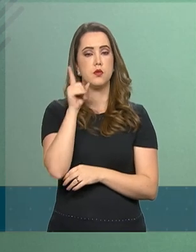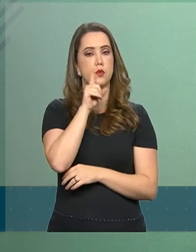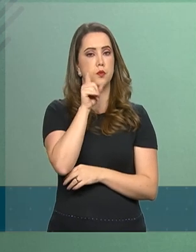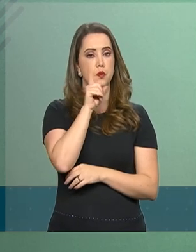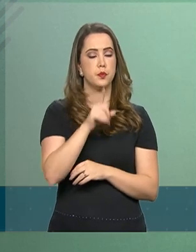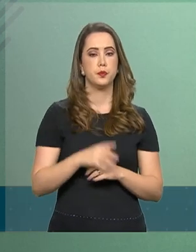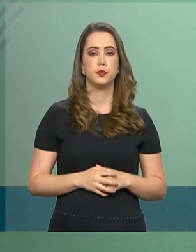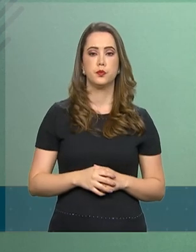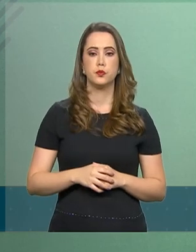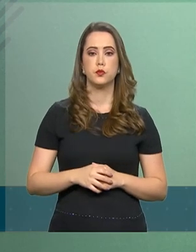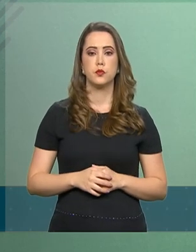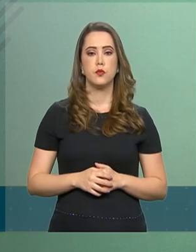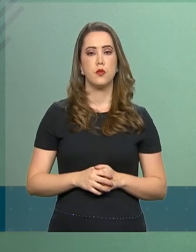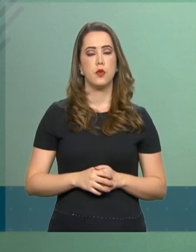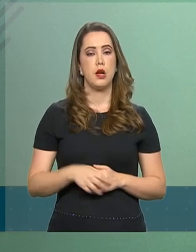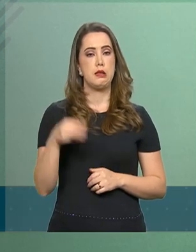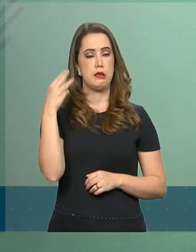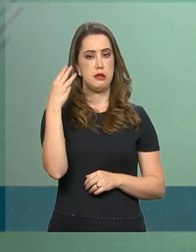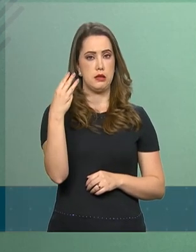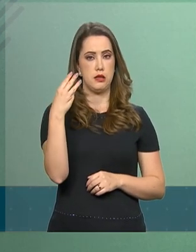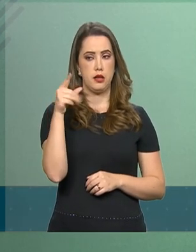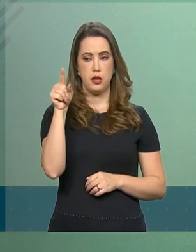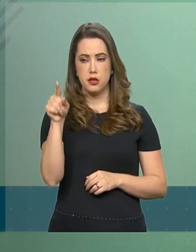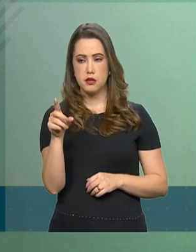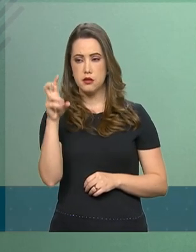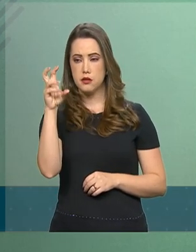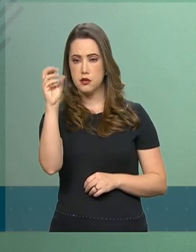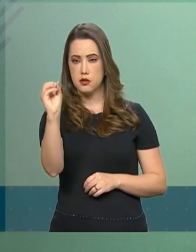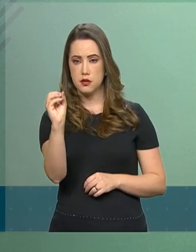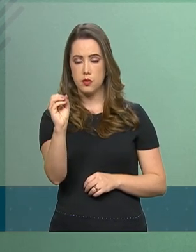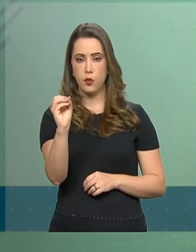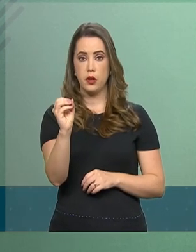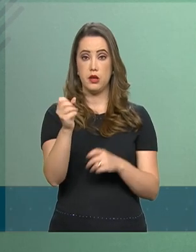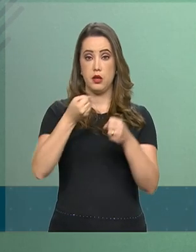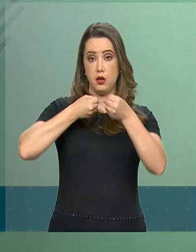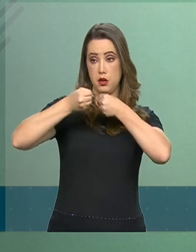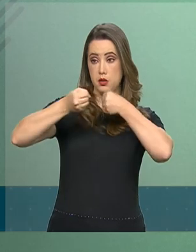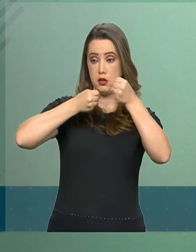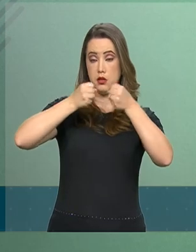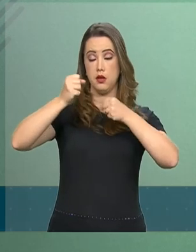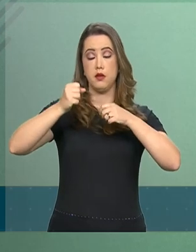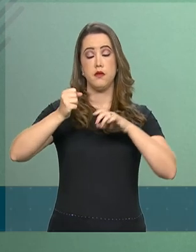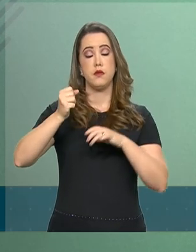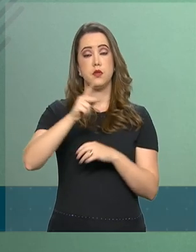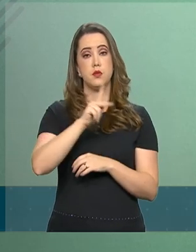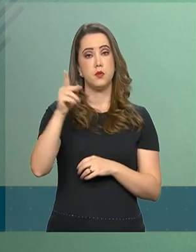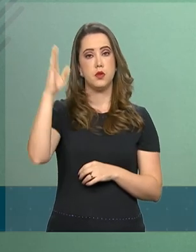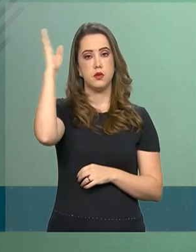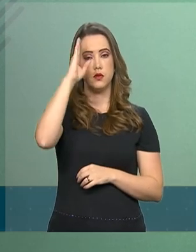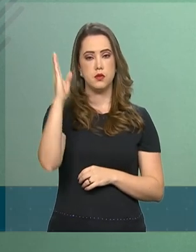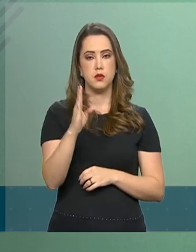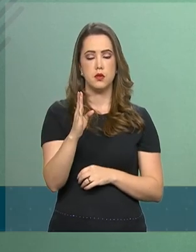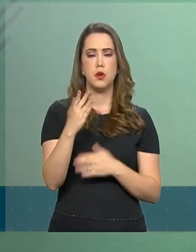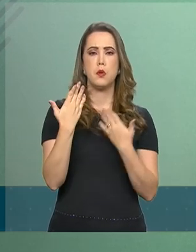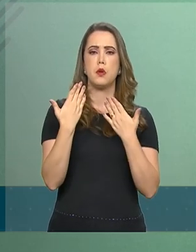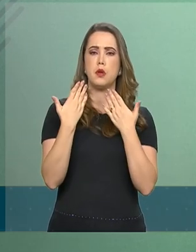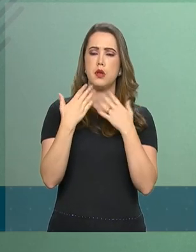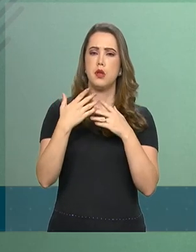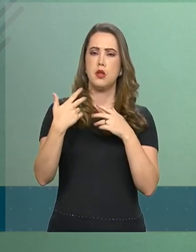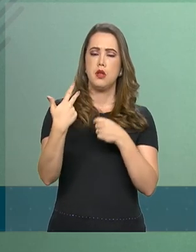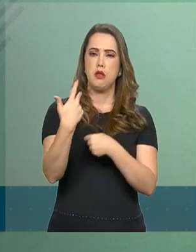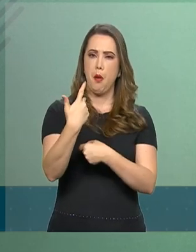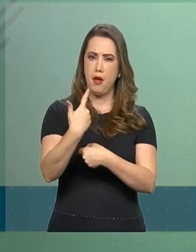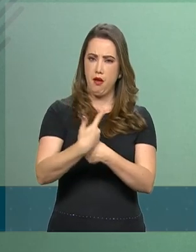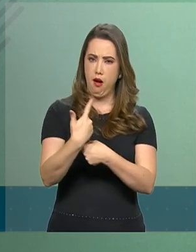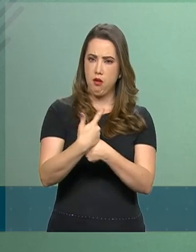as 3 50 entrevista do senhor presidente da república e gravação de um